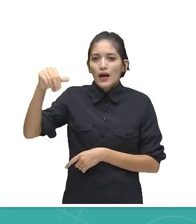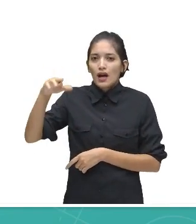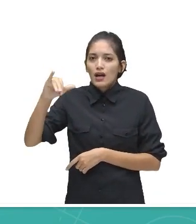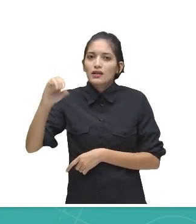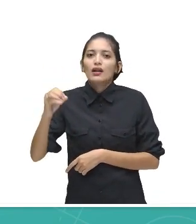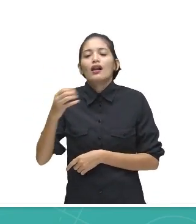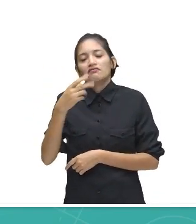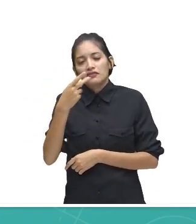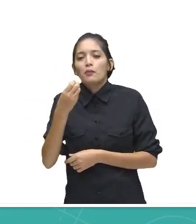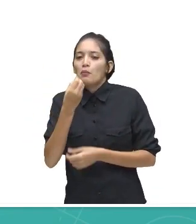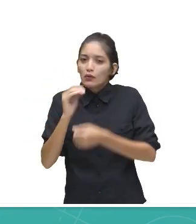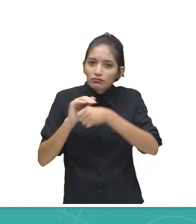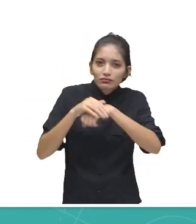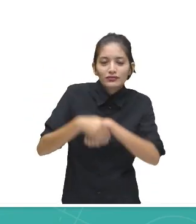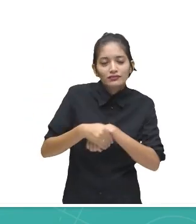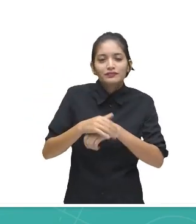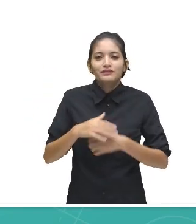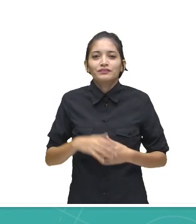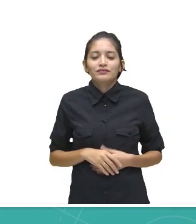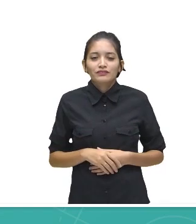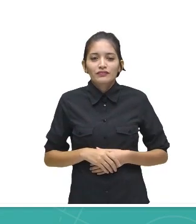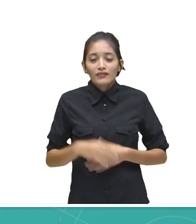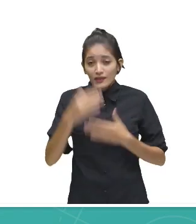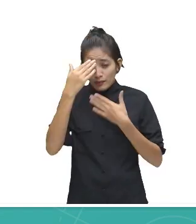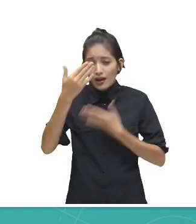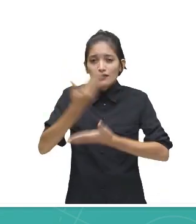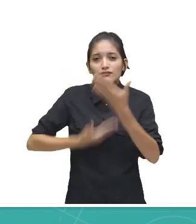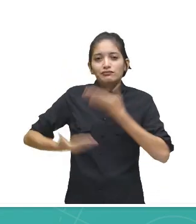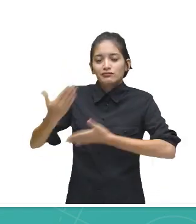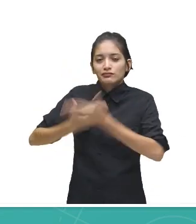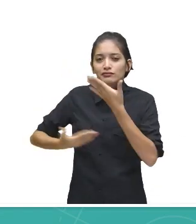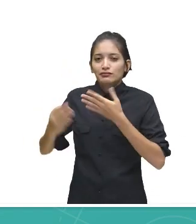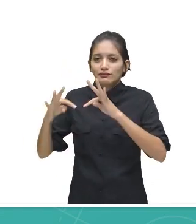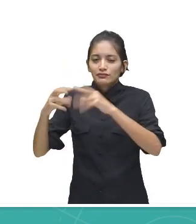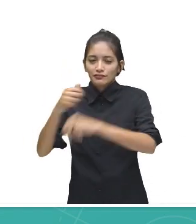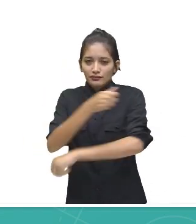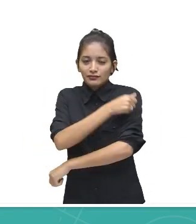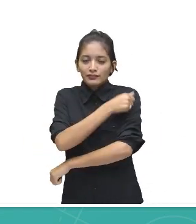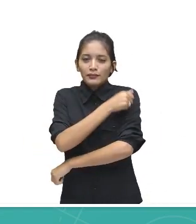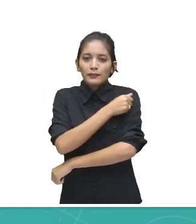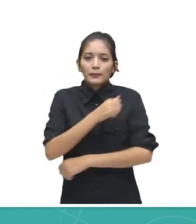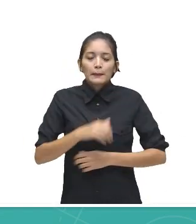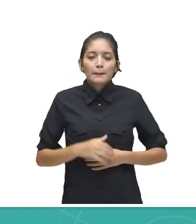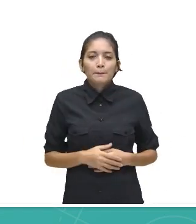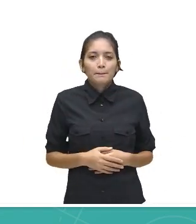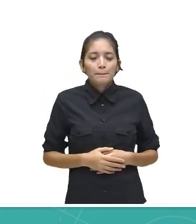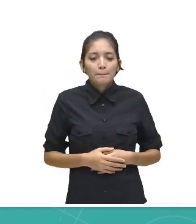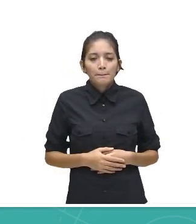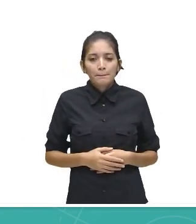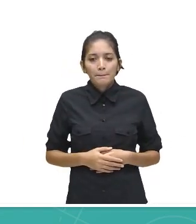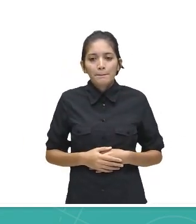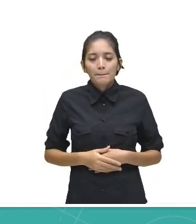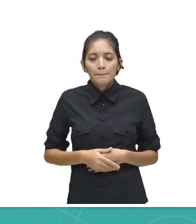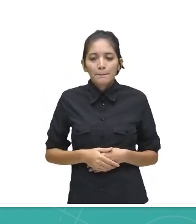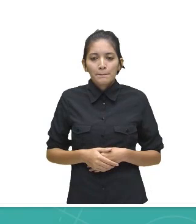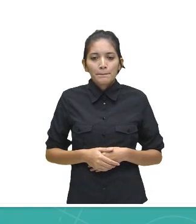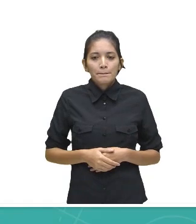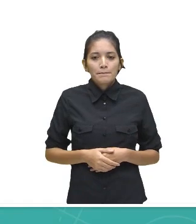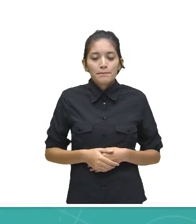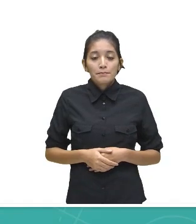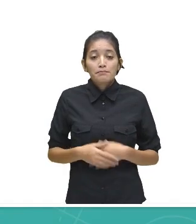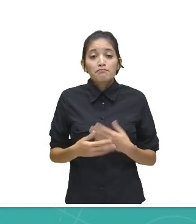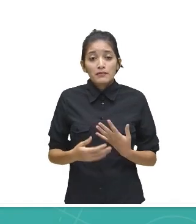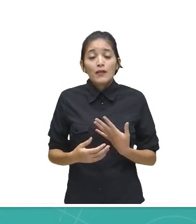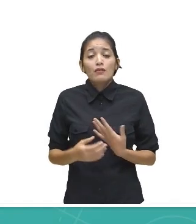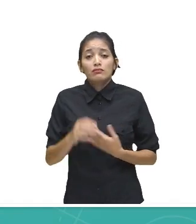Que educada, muito bem, boa noite para você também. Obrigado pela participação aí de todo mundo, né? Aqui no, na EJA